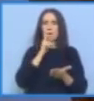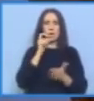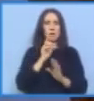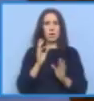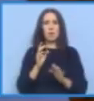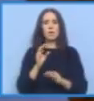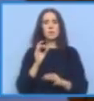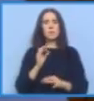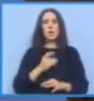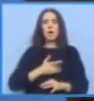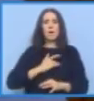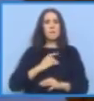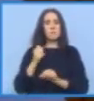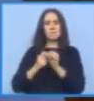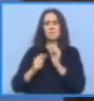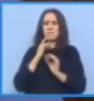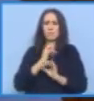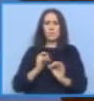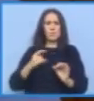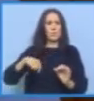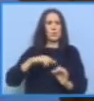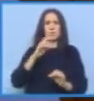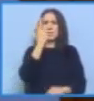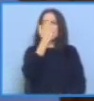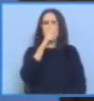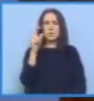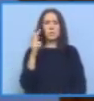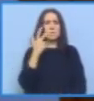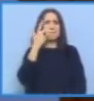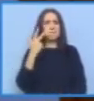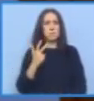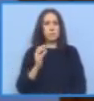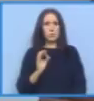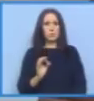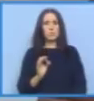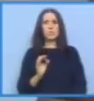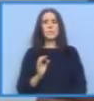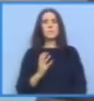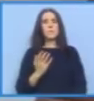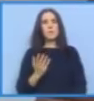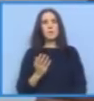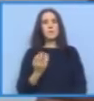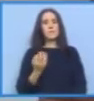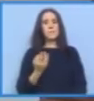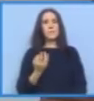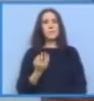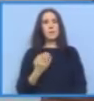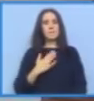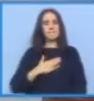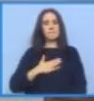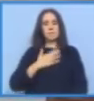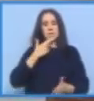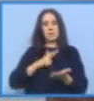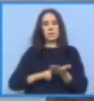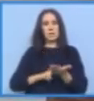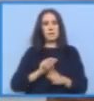um amor irreversível por nós, infinito, absoluto, que, independentemente da minha realidade